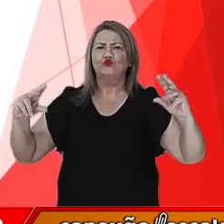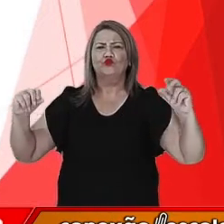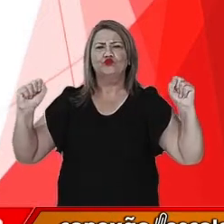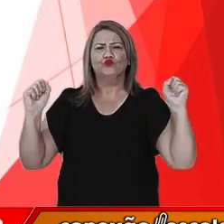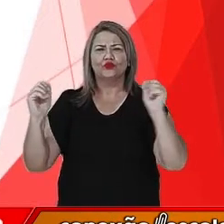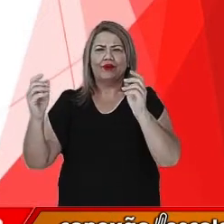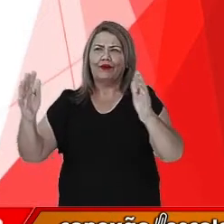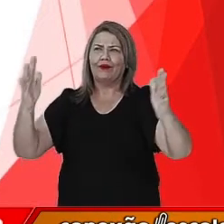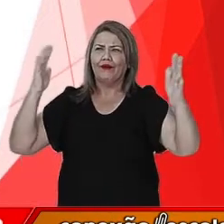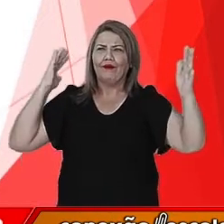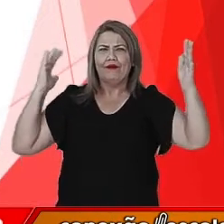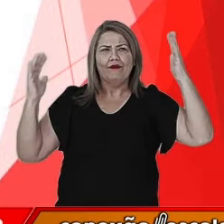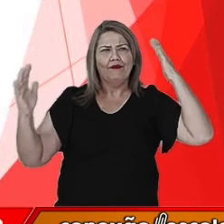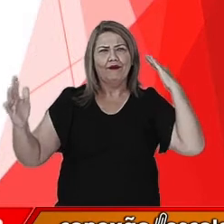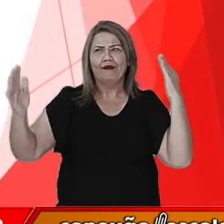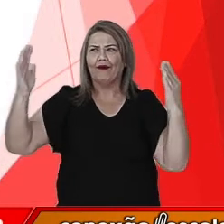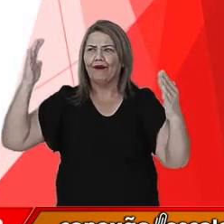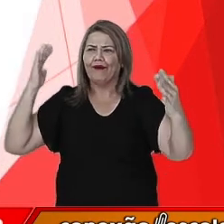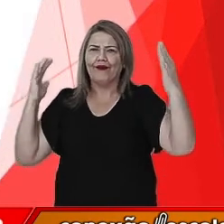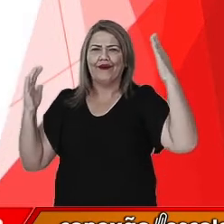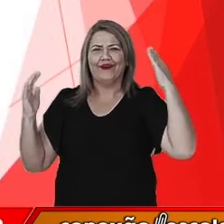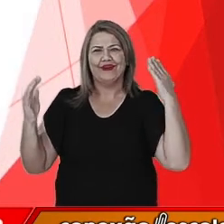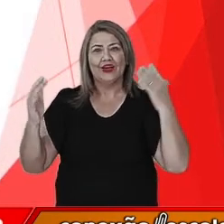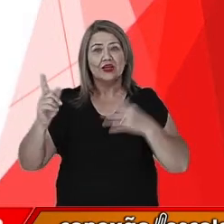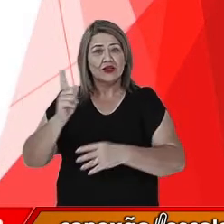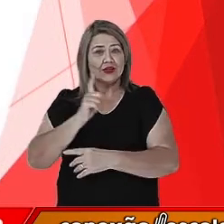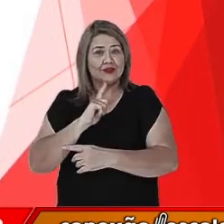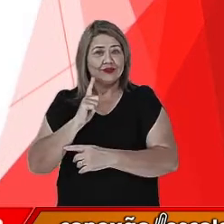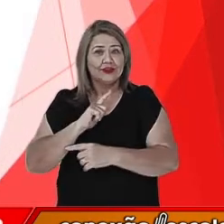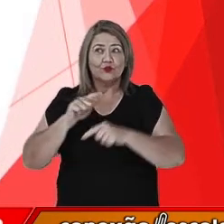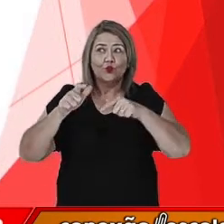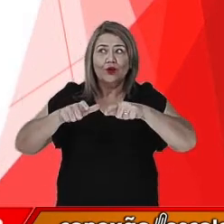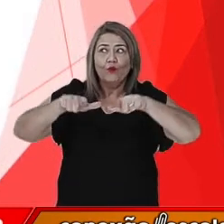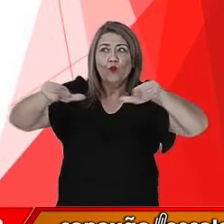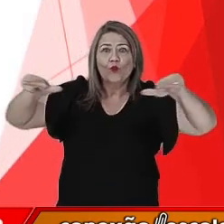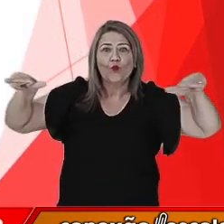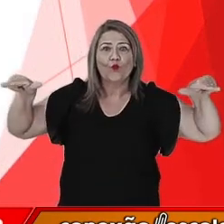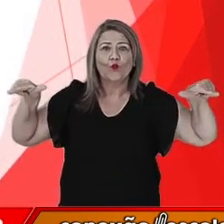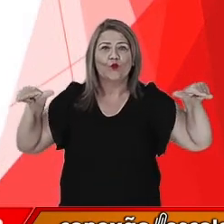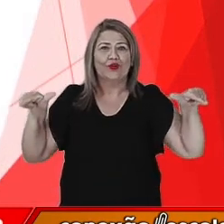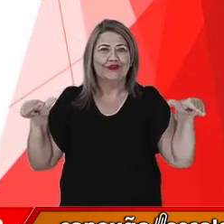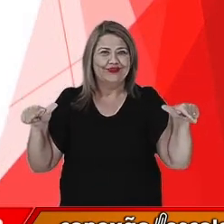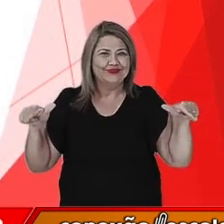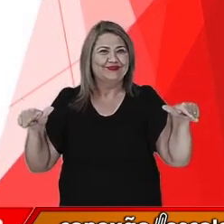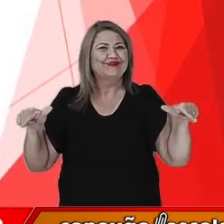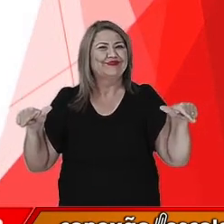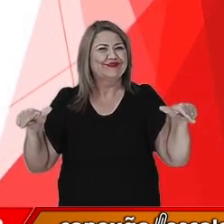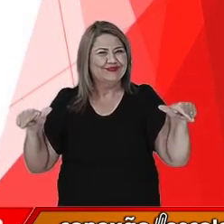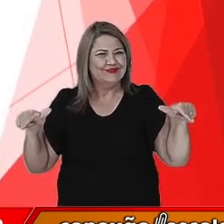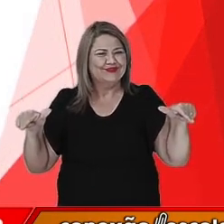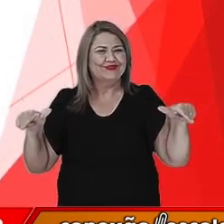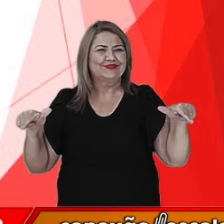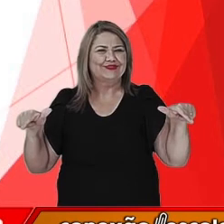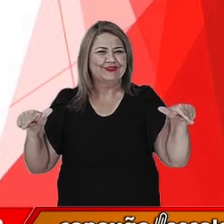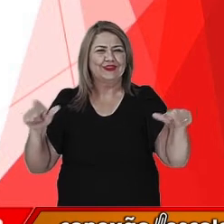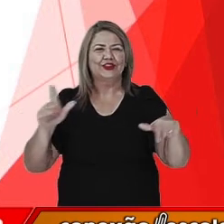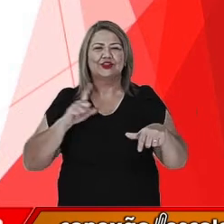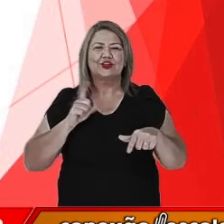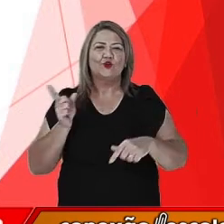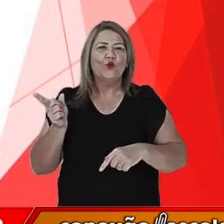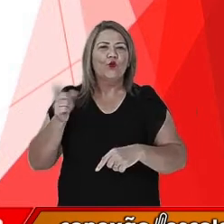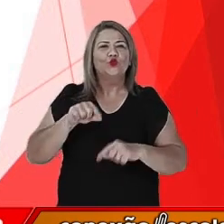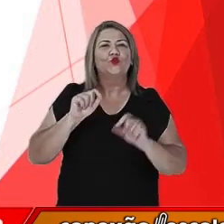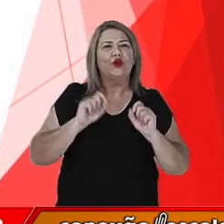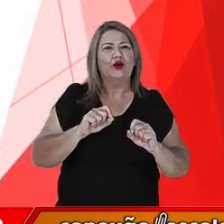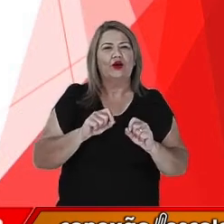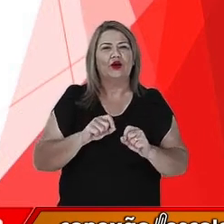Então, vejam, nós temos um lugar vago, né? Depois, um outro trecho. Ele voltou-se